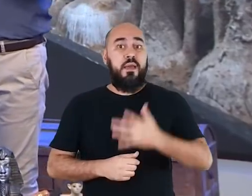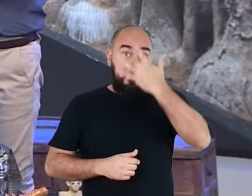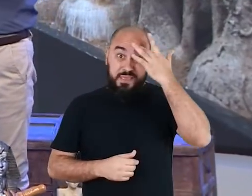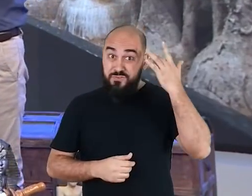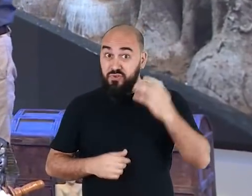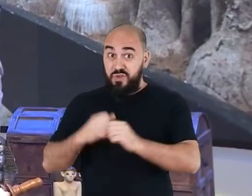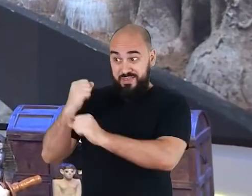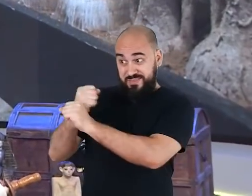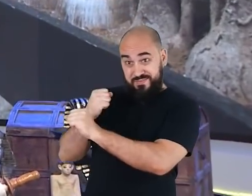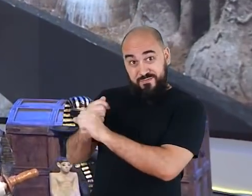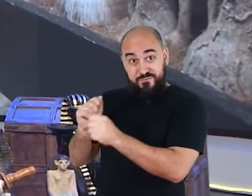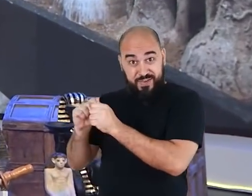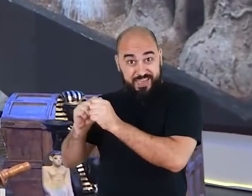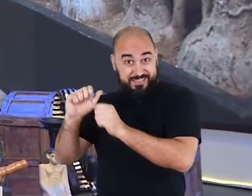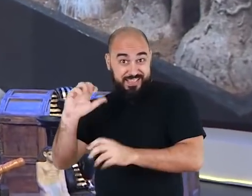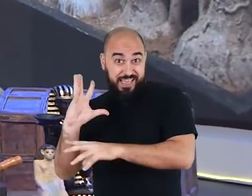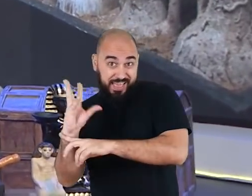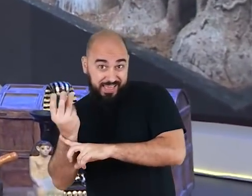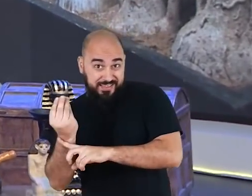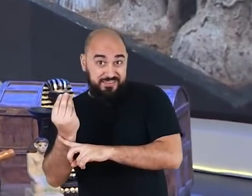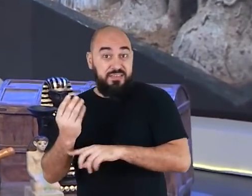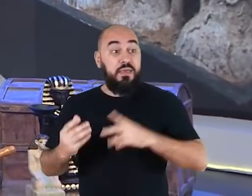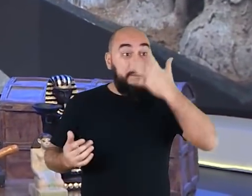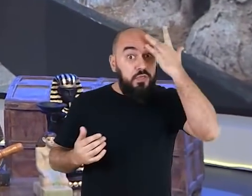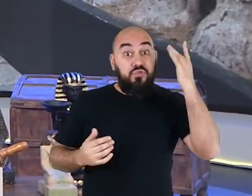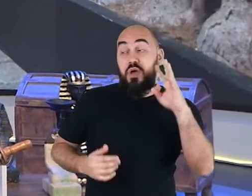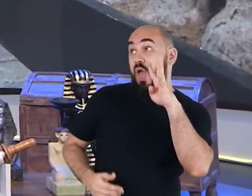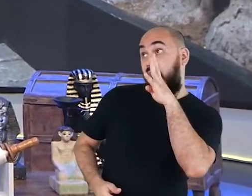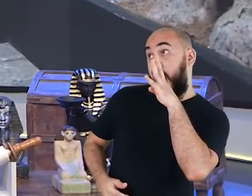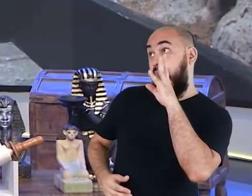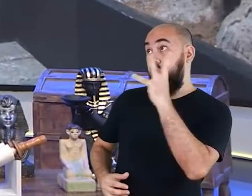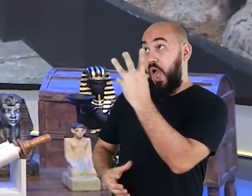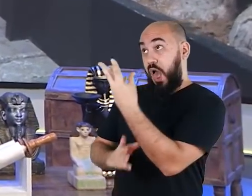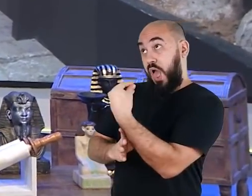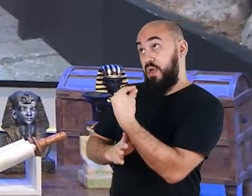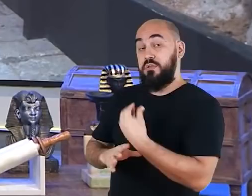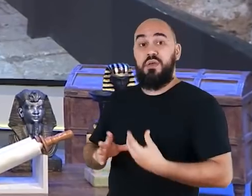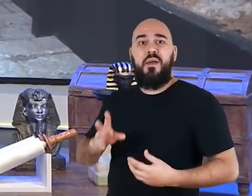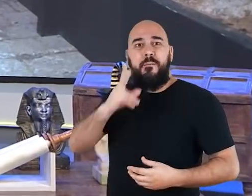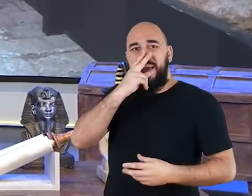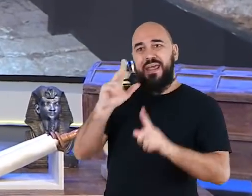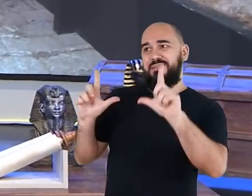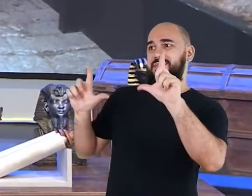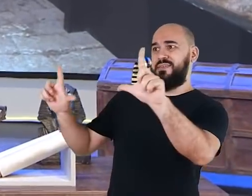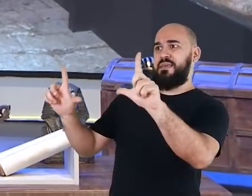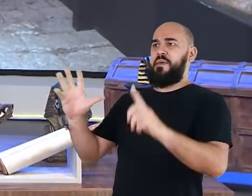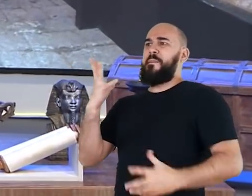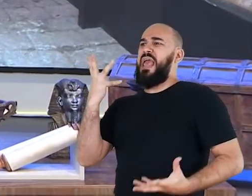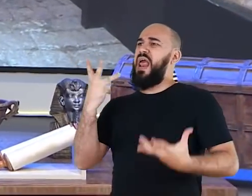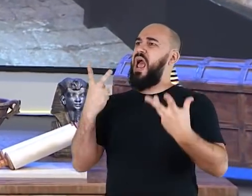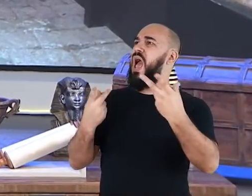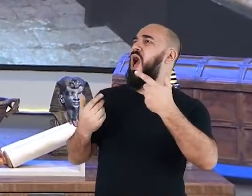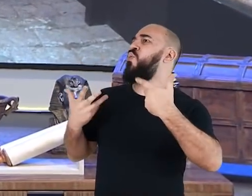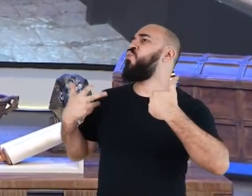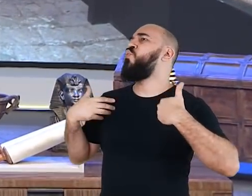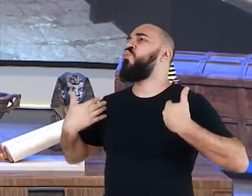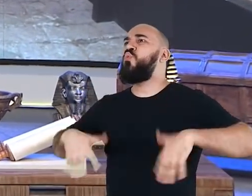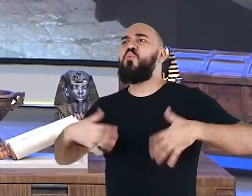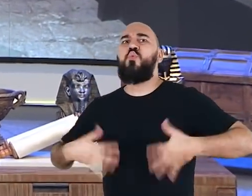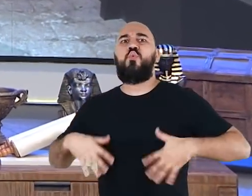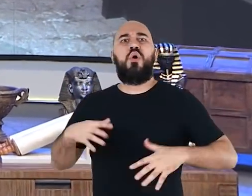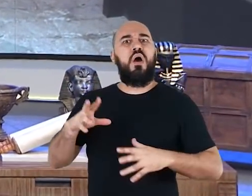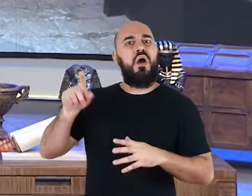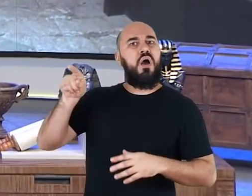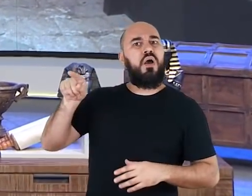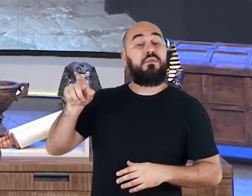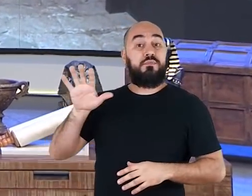que fazem a arte como aqueles que a contemplam. É que eles idolatram tanto a obra de arte que fazem a sua vida girar em torno